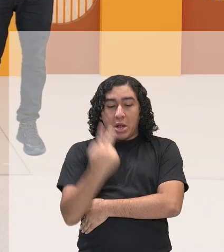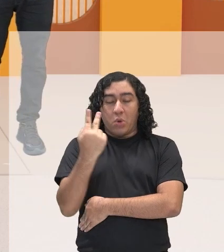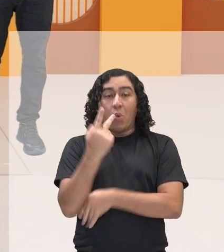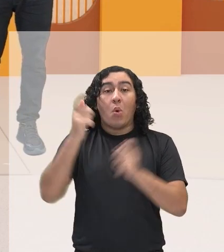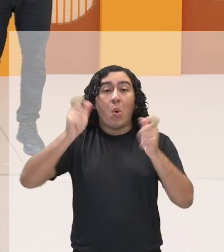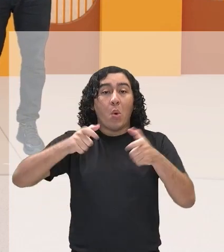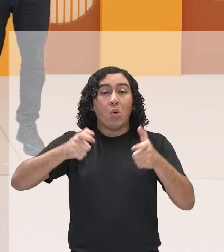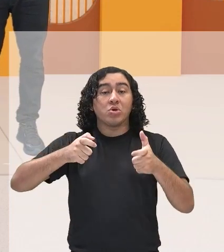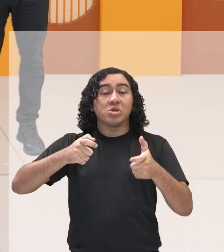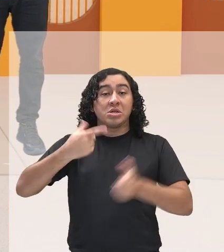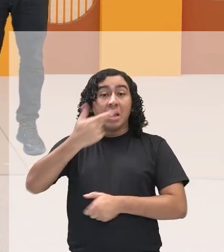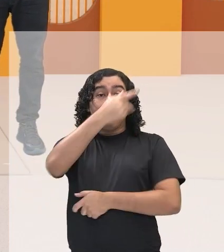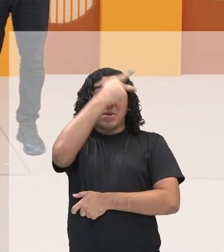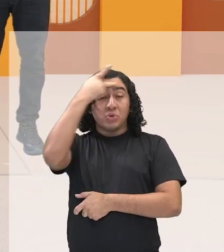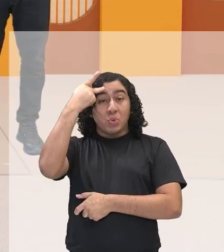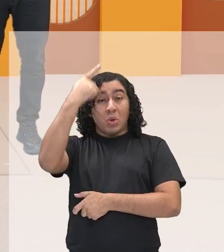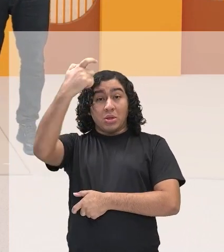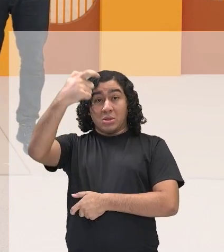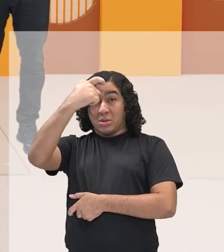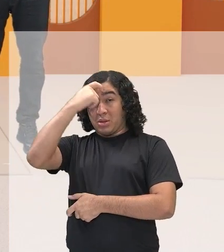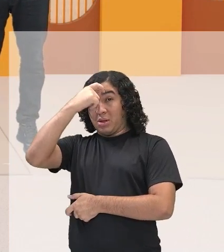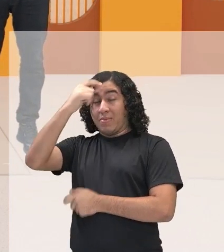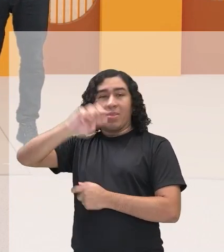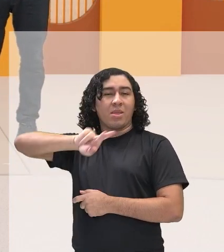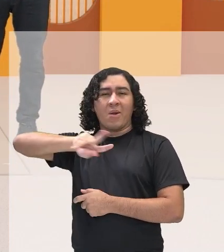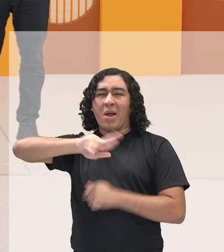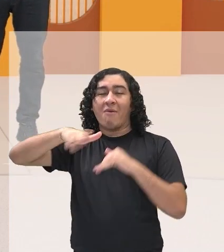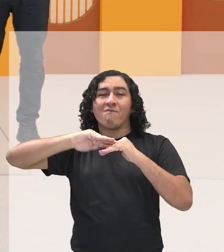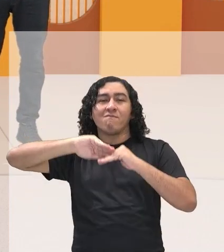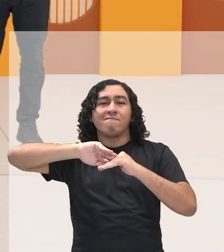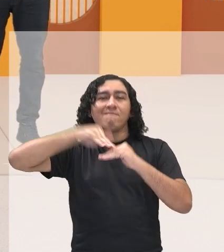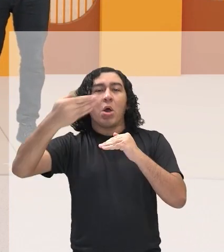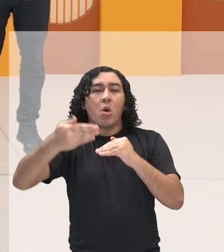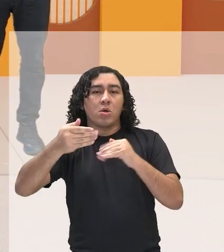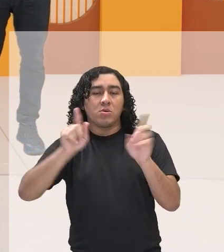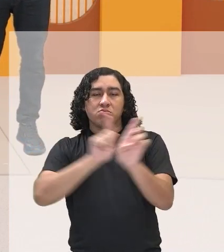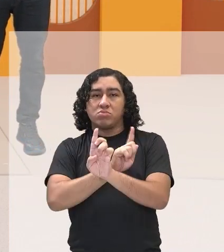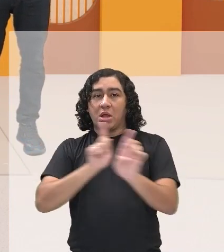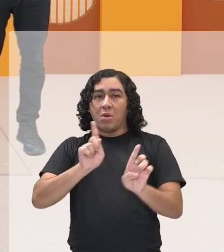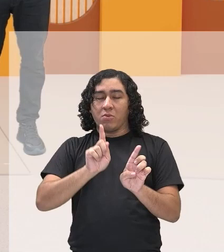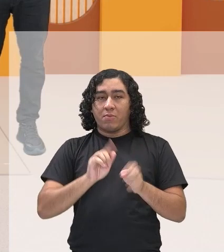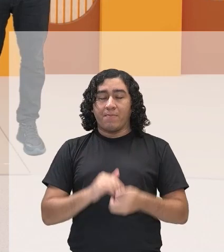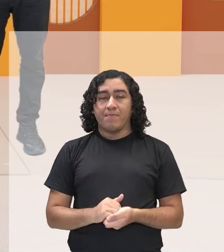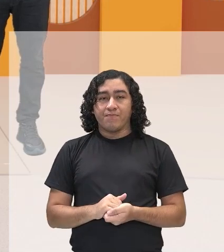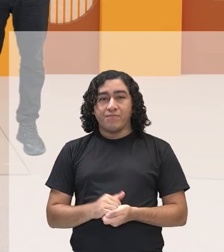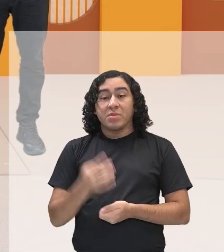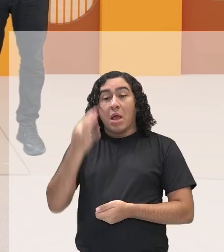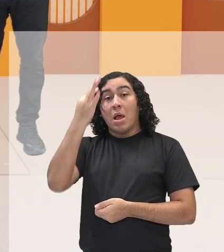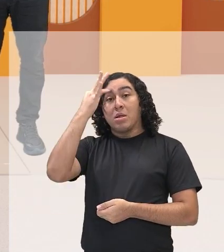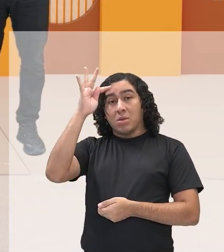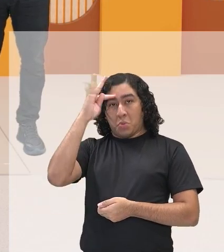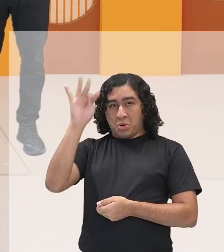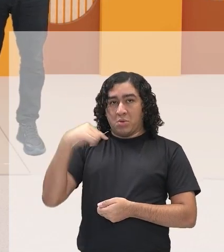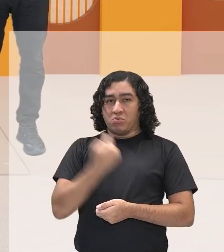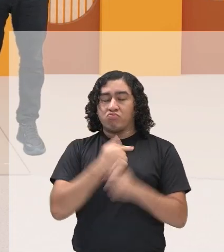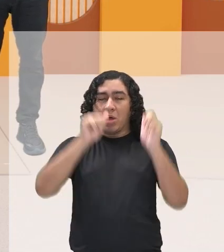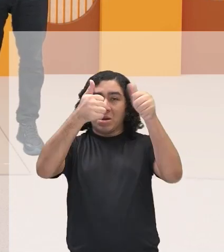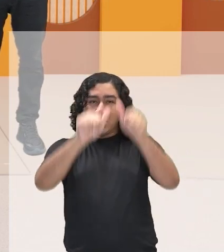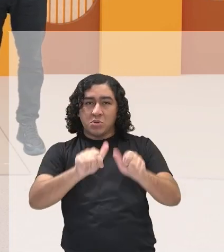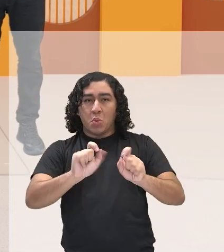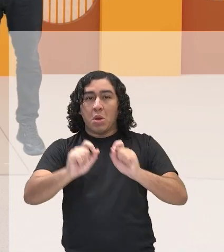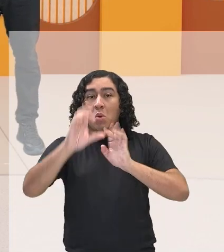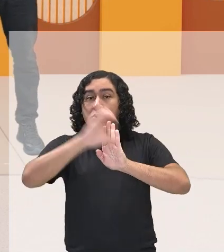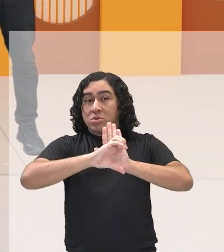pessoa. Os valores não são algo que estão fora. Né? Como teoria dos valores, nós analisamos os